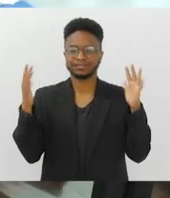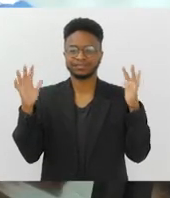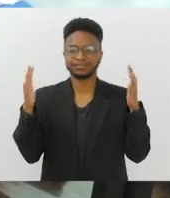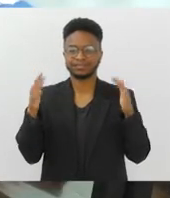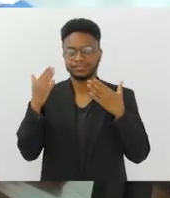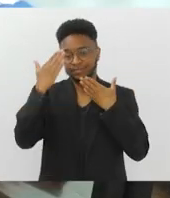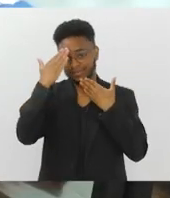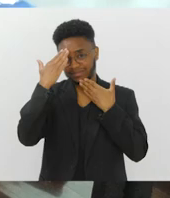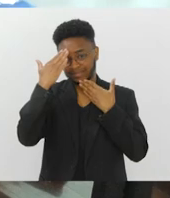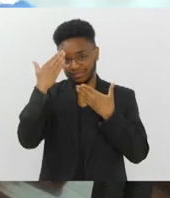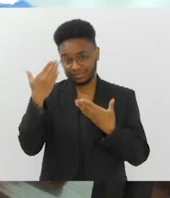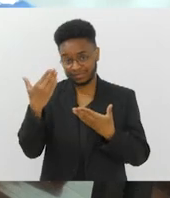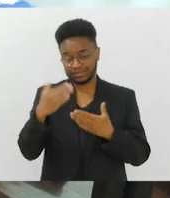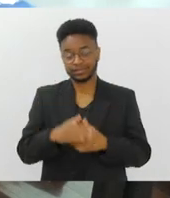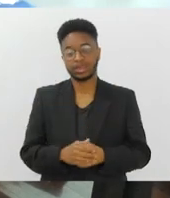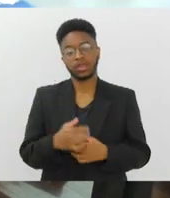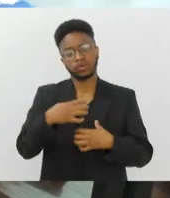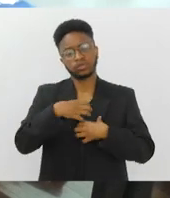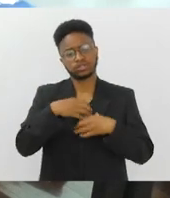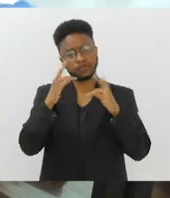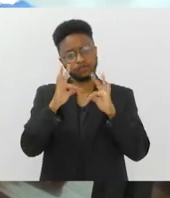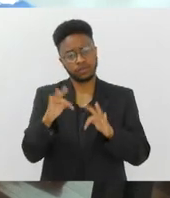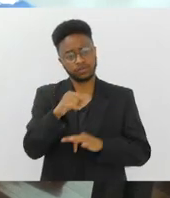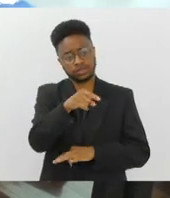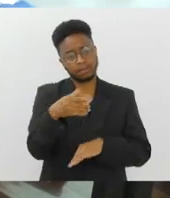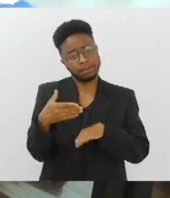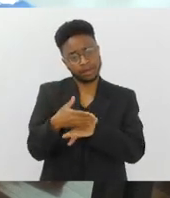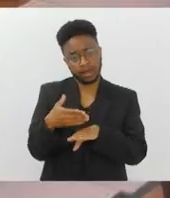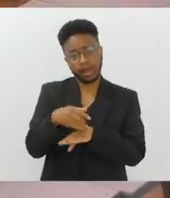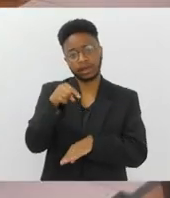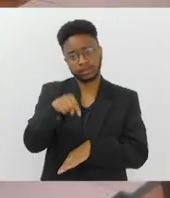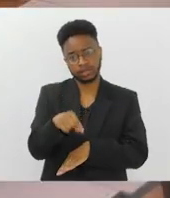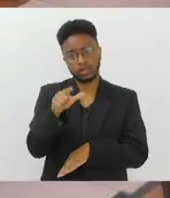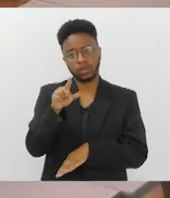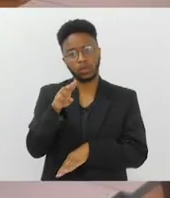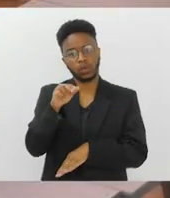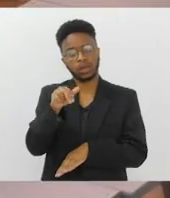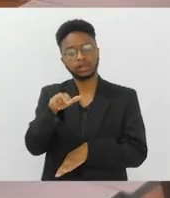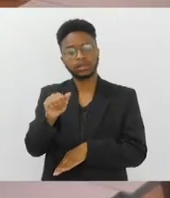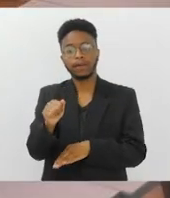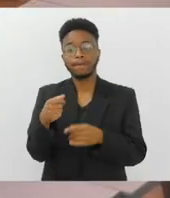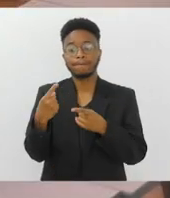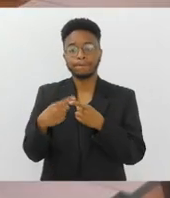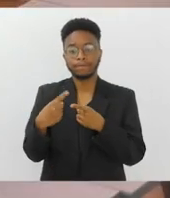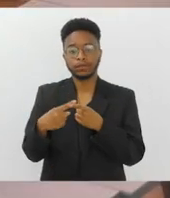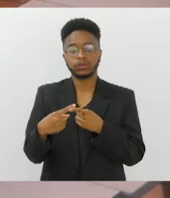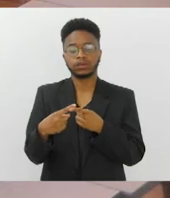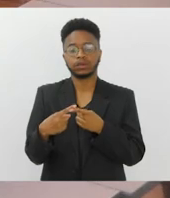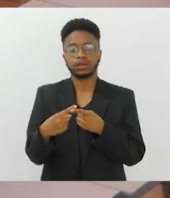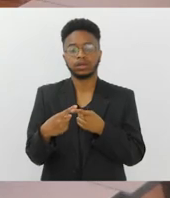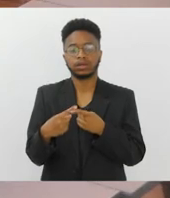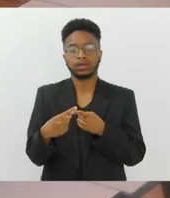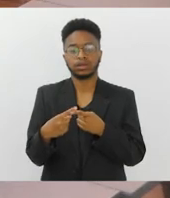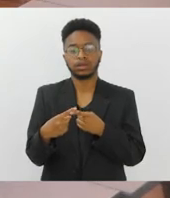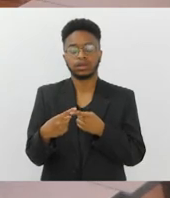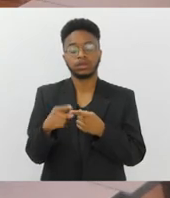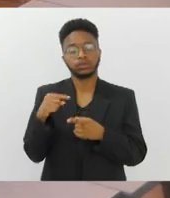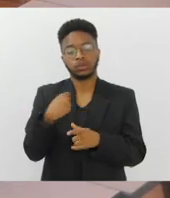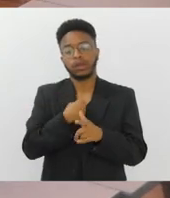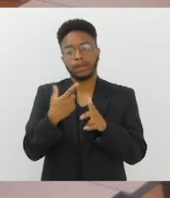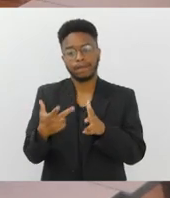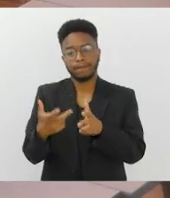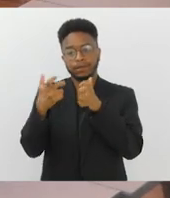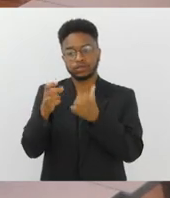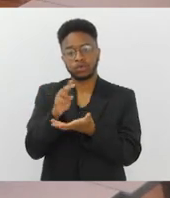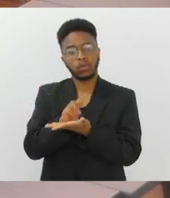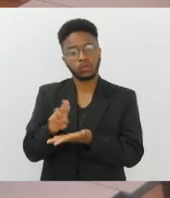Muito obrigada, e eu fico muito feliz com a sua participação, Luana, porque é ver a universidade, esse